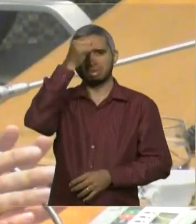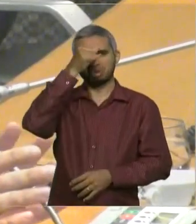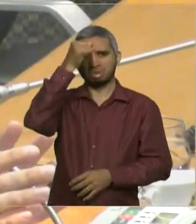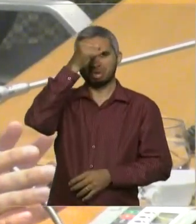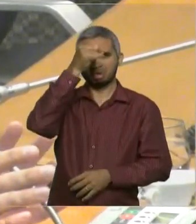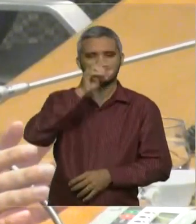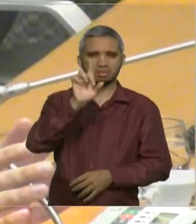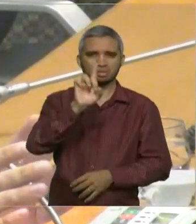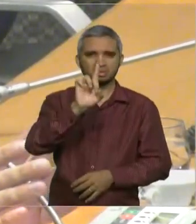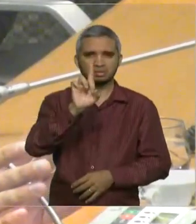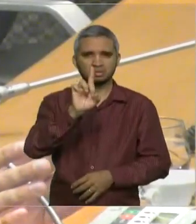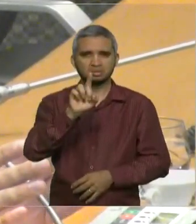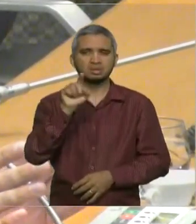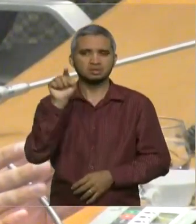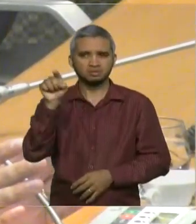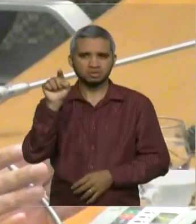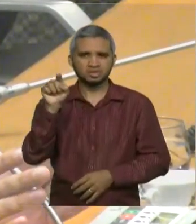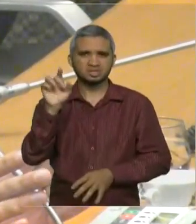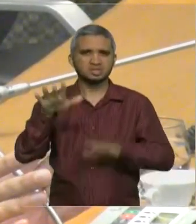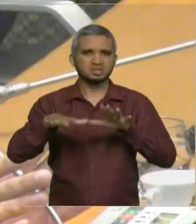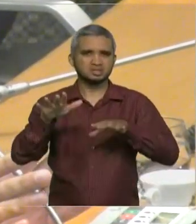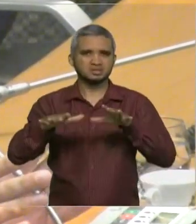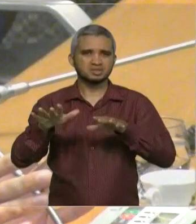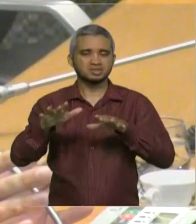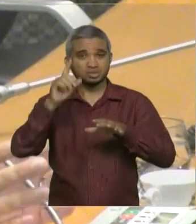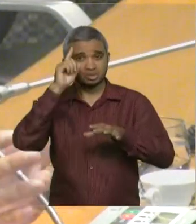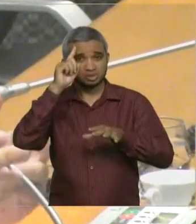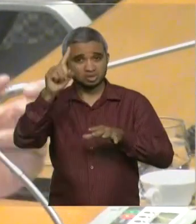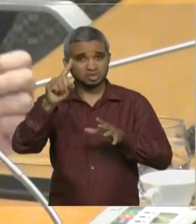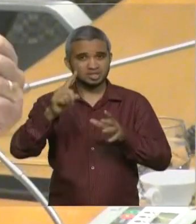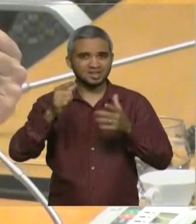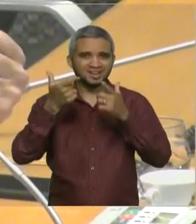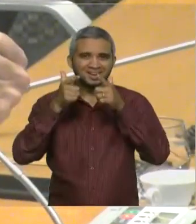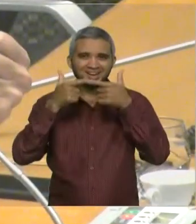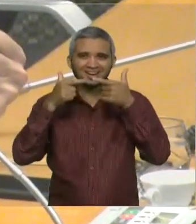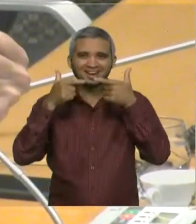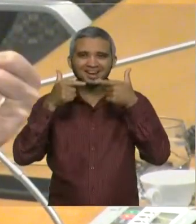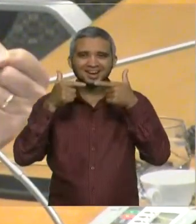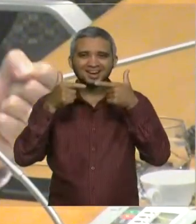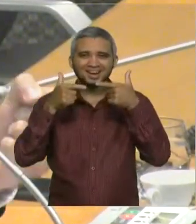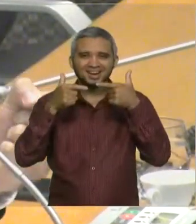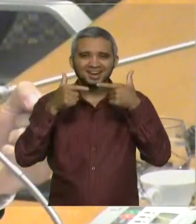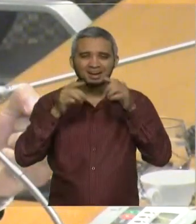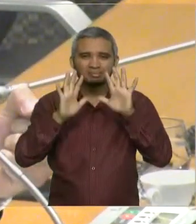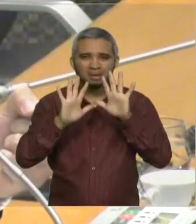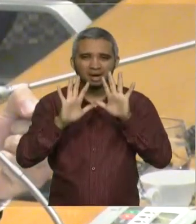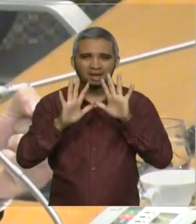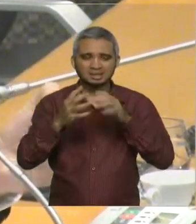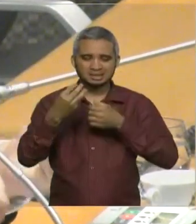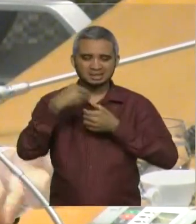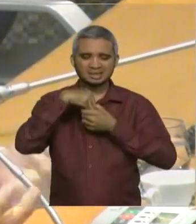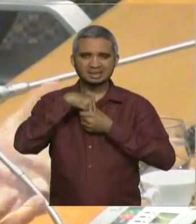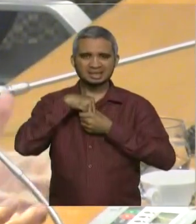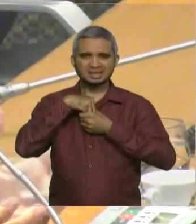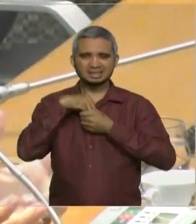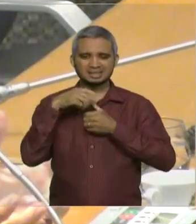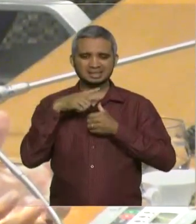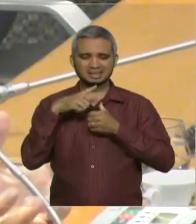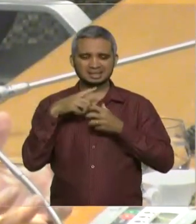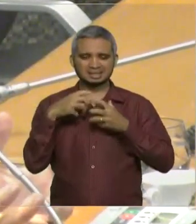senhora passe o dia inteiro sorrindo e que aí dentro não tenha uma guerra constante. Lógico que